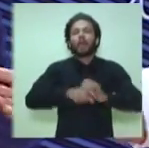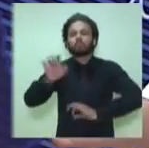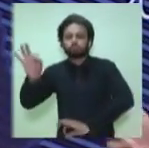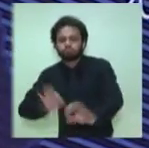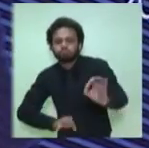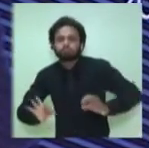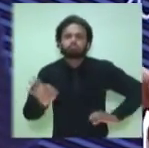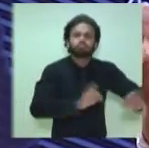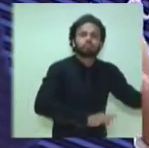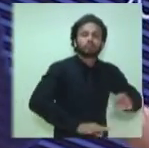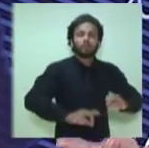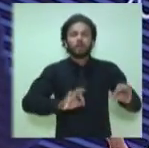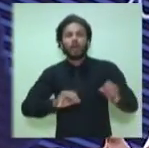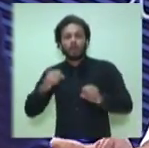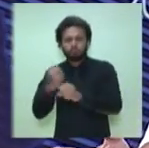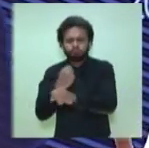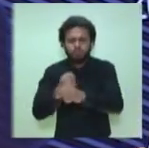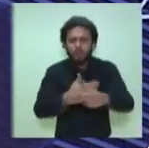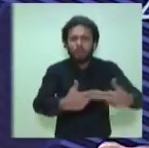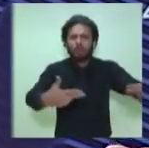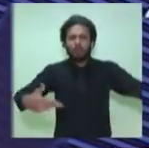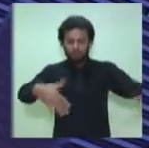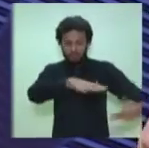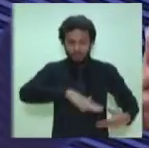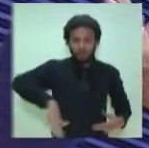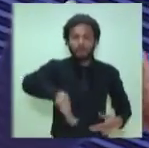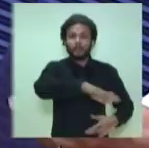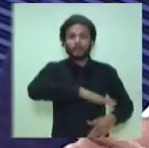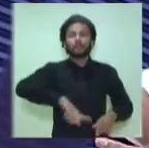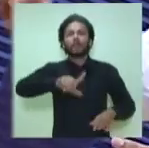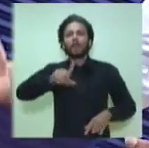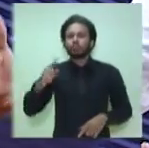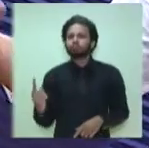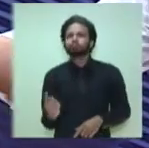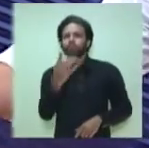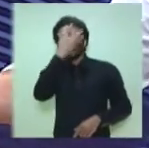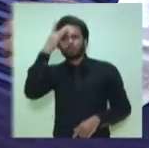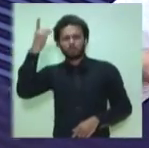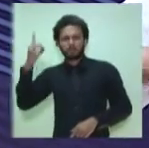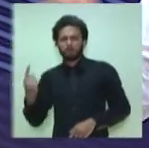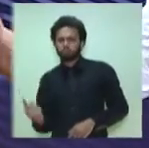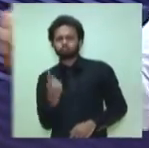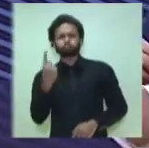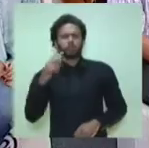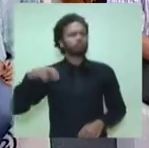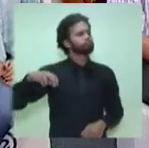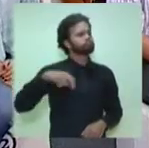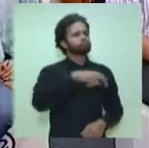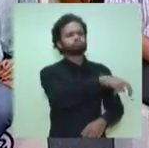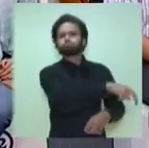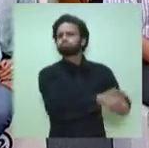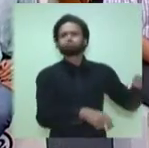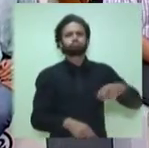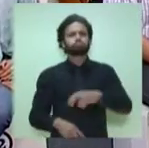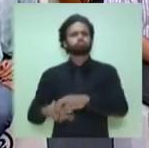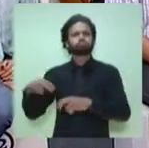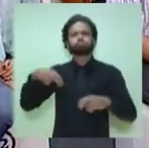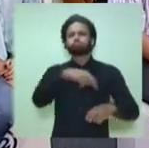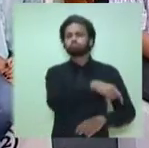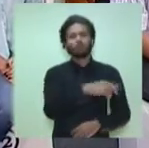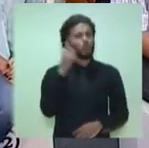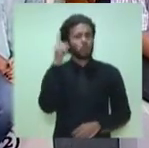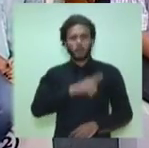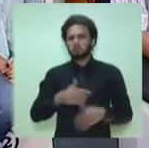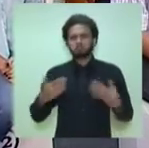do ponto de vista da estrutura urbana da cidade, a independência das pessoas com deficiência para se deslocar pela cidade. O segundo